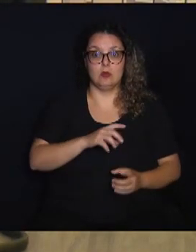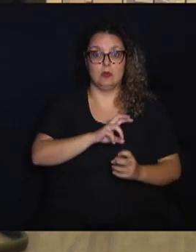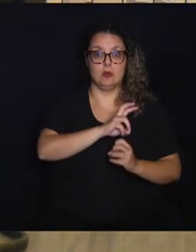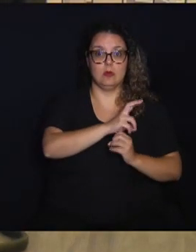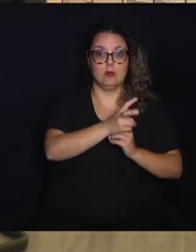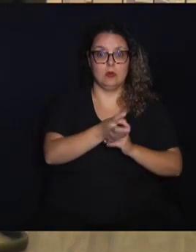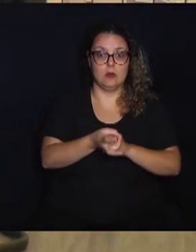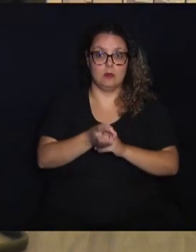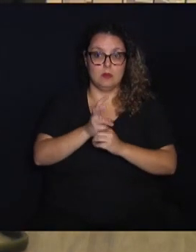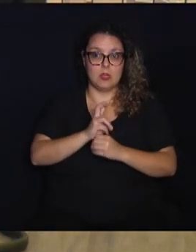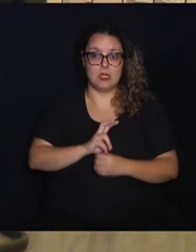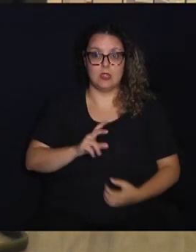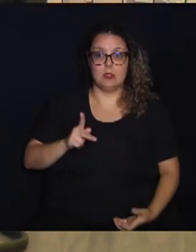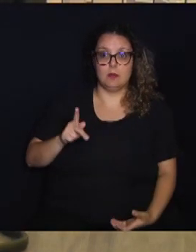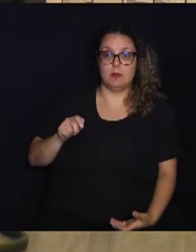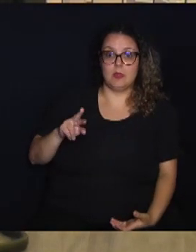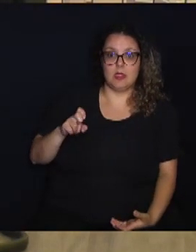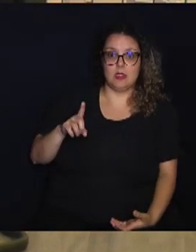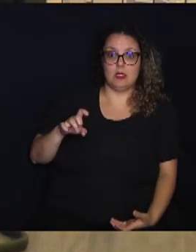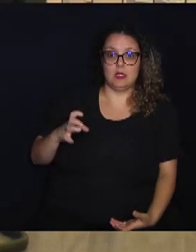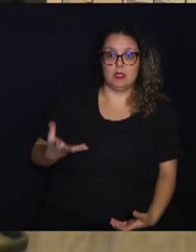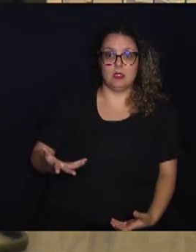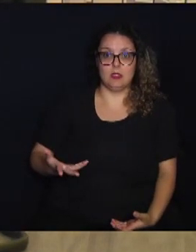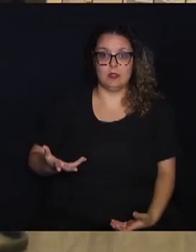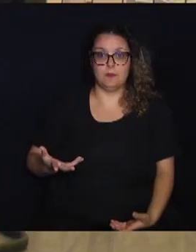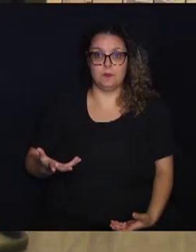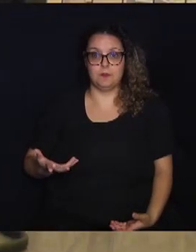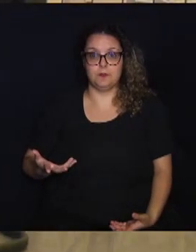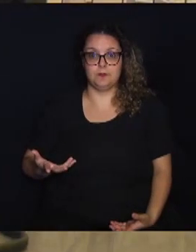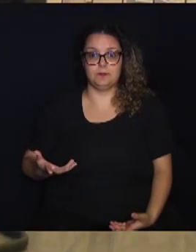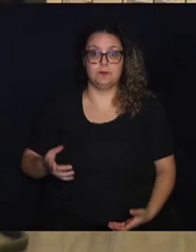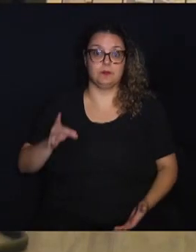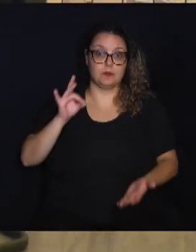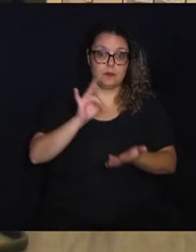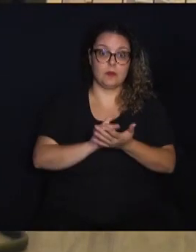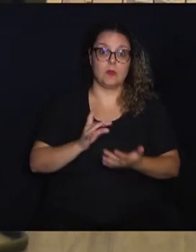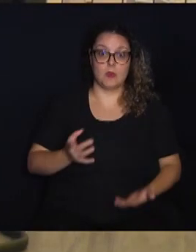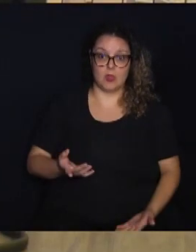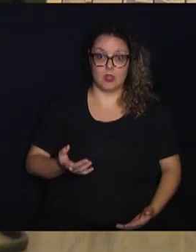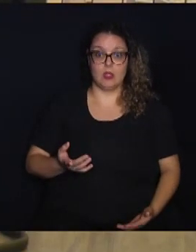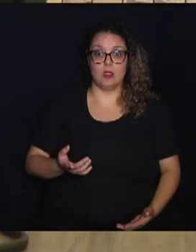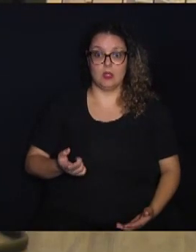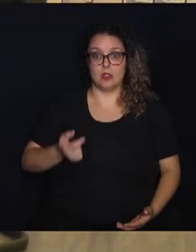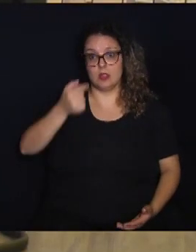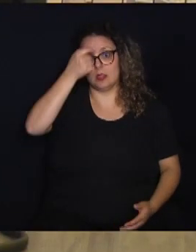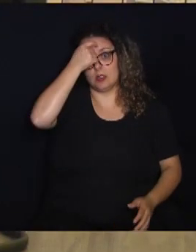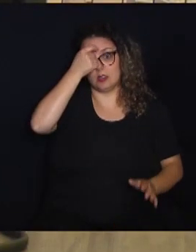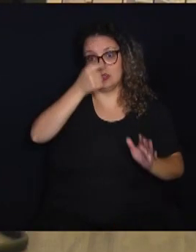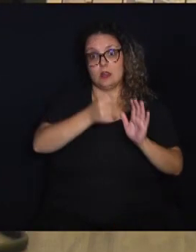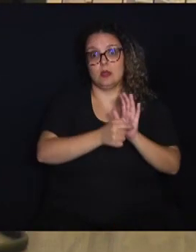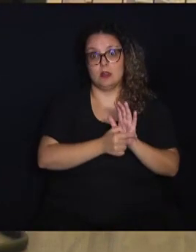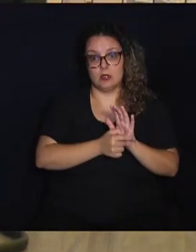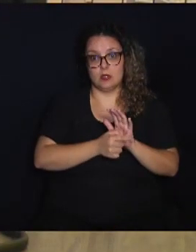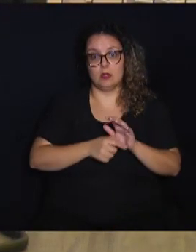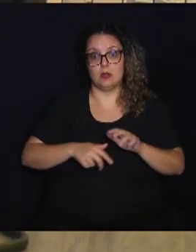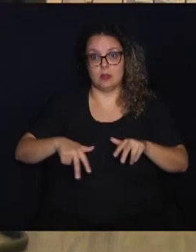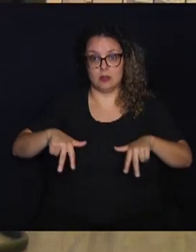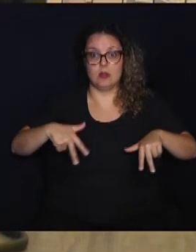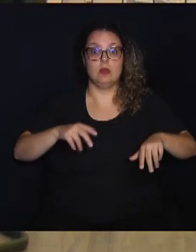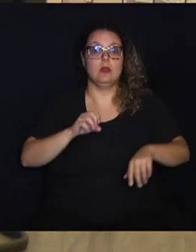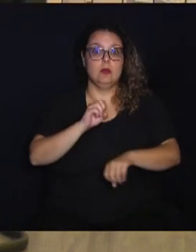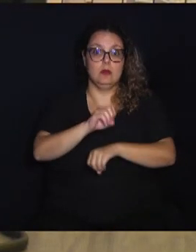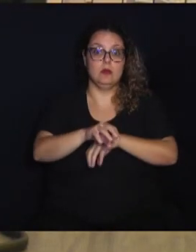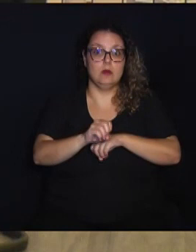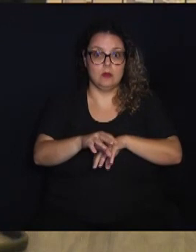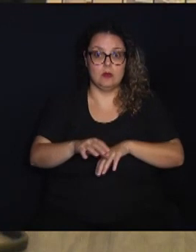parede. Só que, para começar, era na verdade a inteligência artificial que tinha feito. Eram uns bonequinhos que vão ensinando a fazer